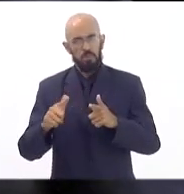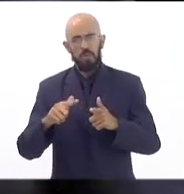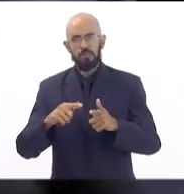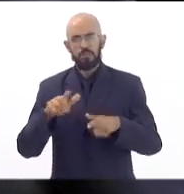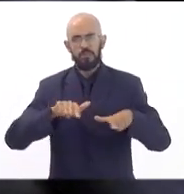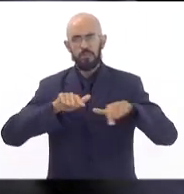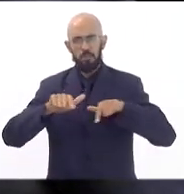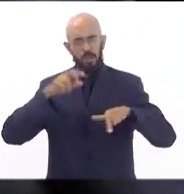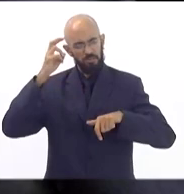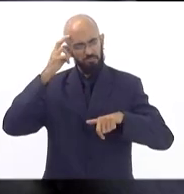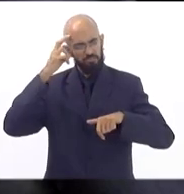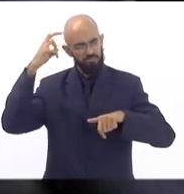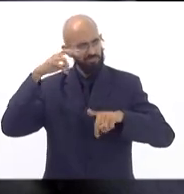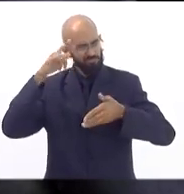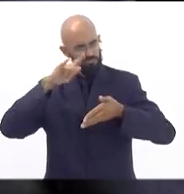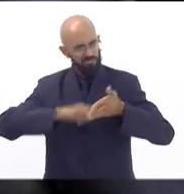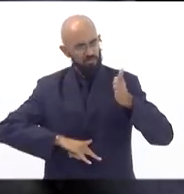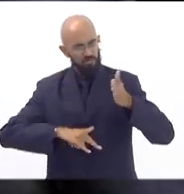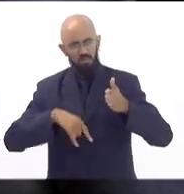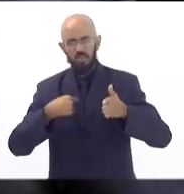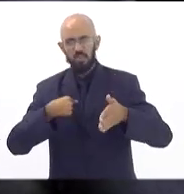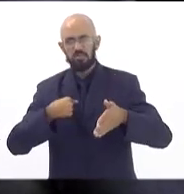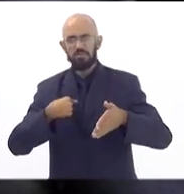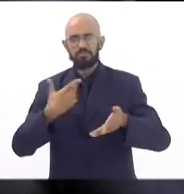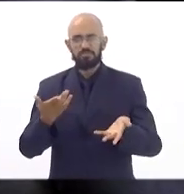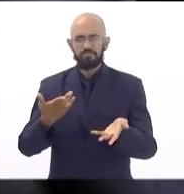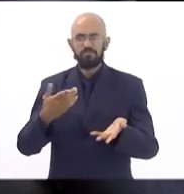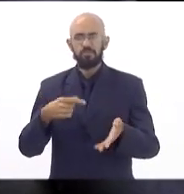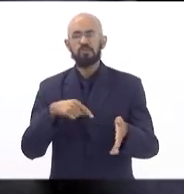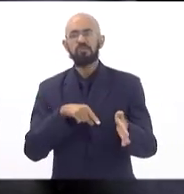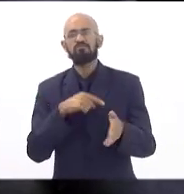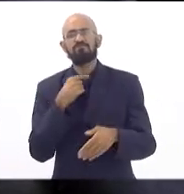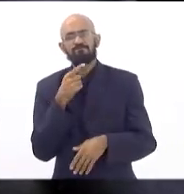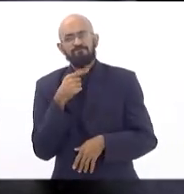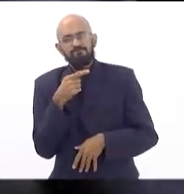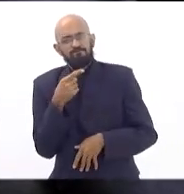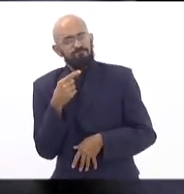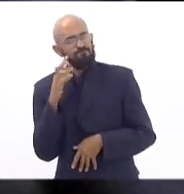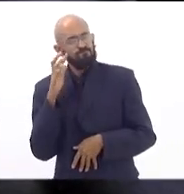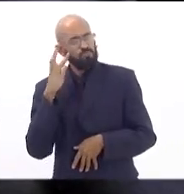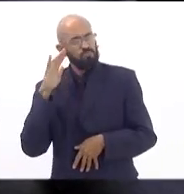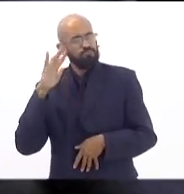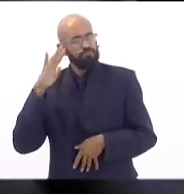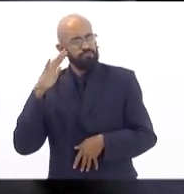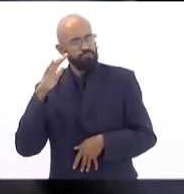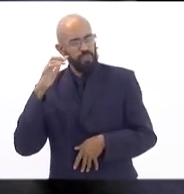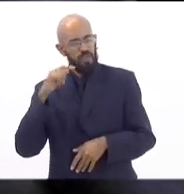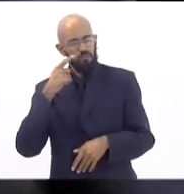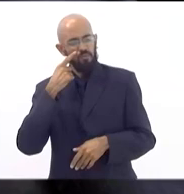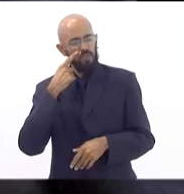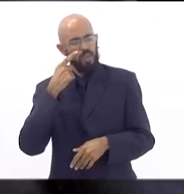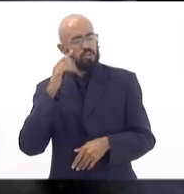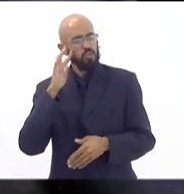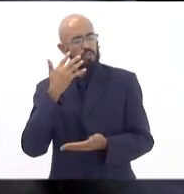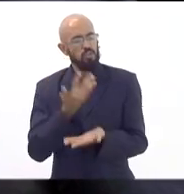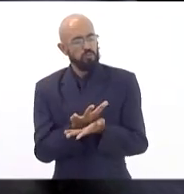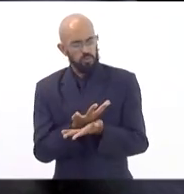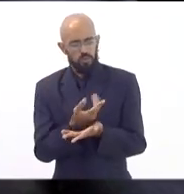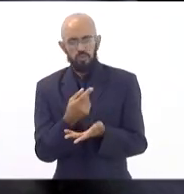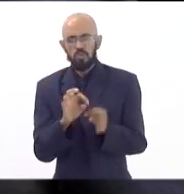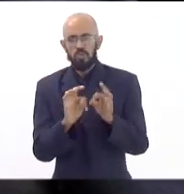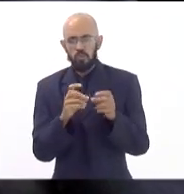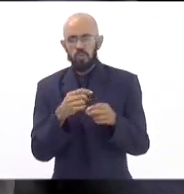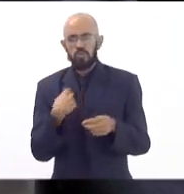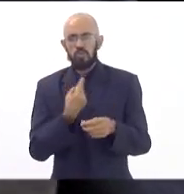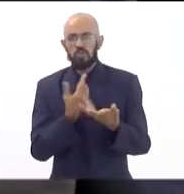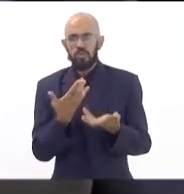de inteligência essa documentação touro fica aqui indagando aqui para vislumbrar soluções soluções aqui todos estão